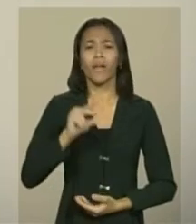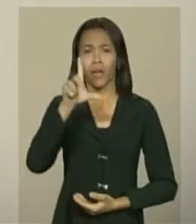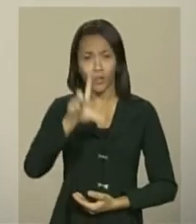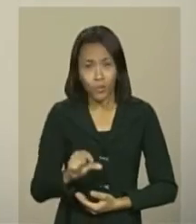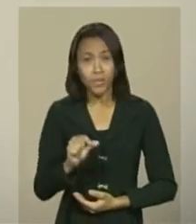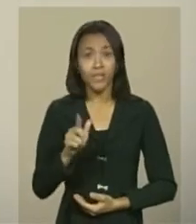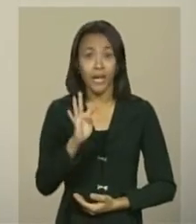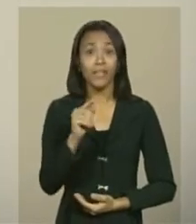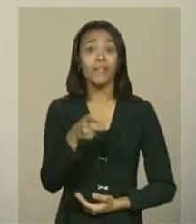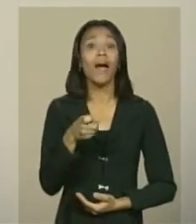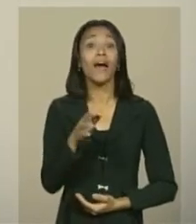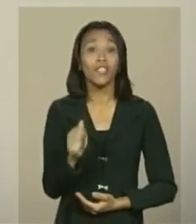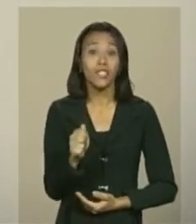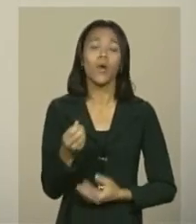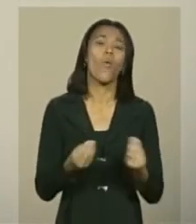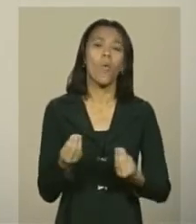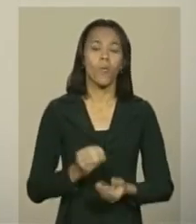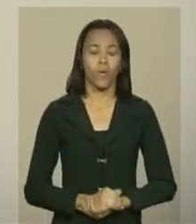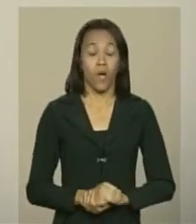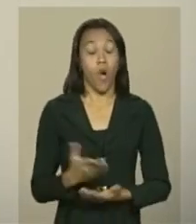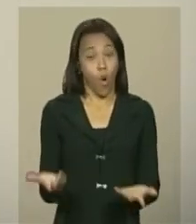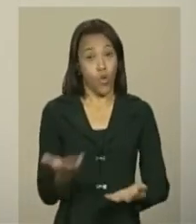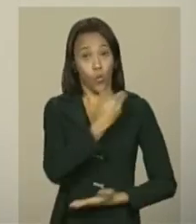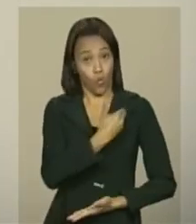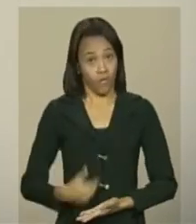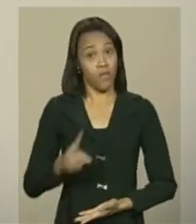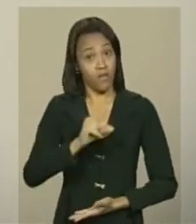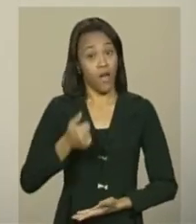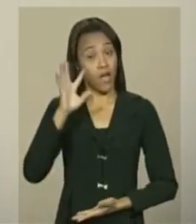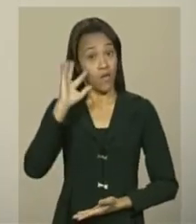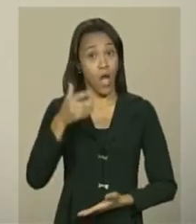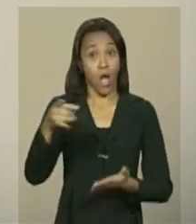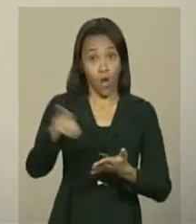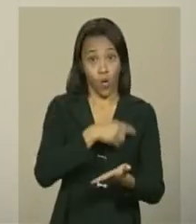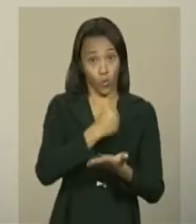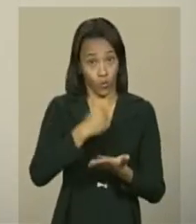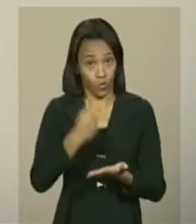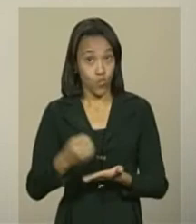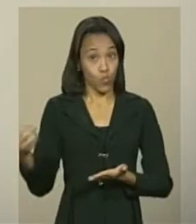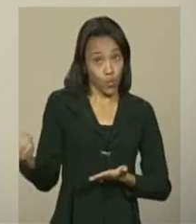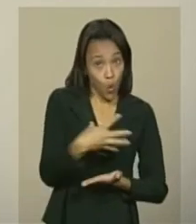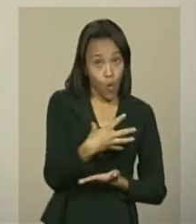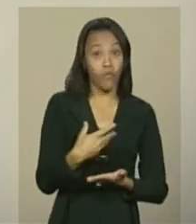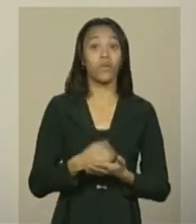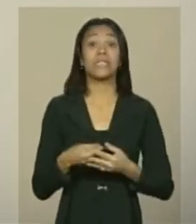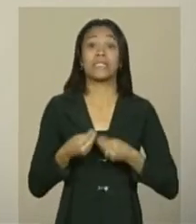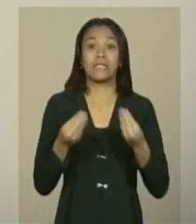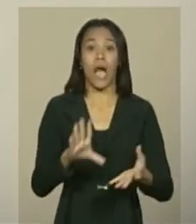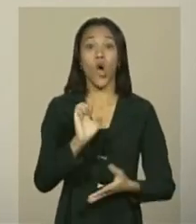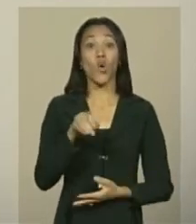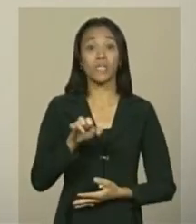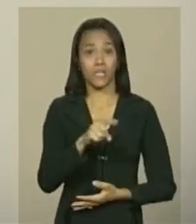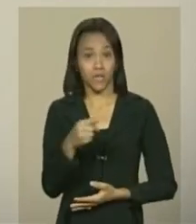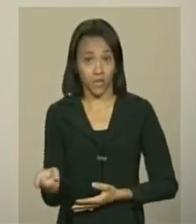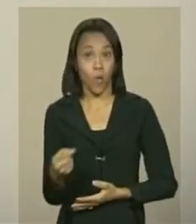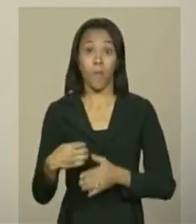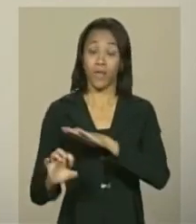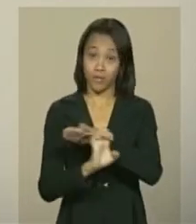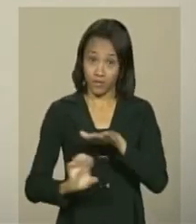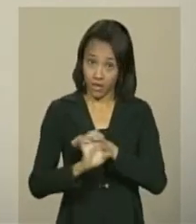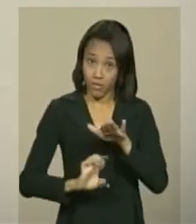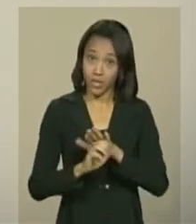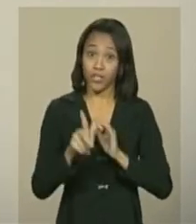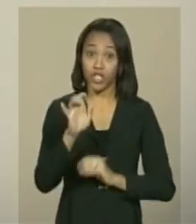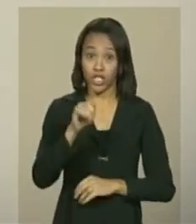reduzir as tarifas presidenta olha Luciano o governo decidiu renovar agora as concessões para as empresas de geração